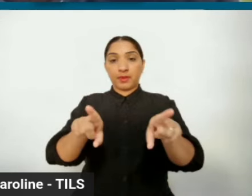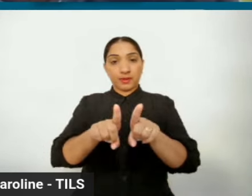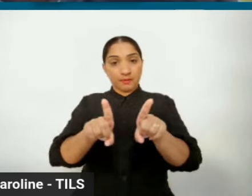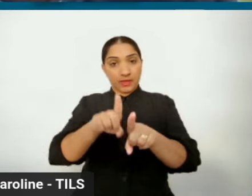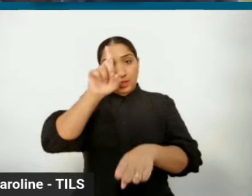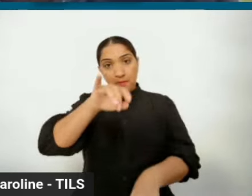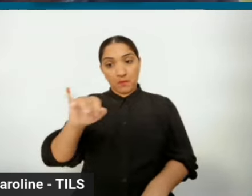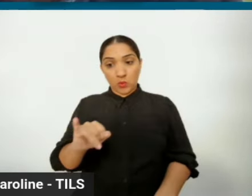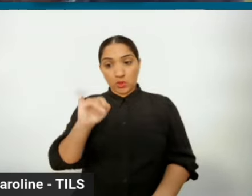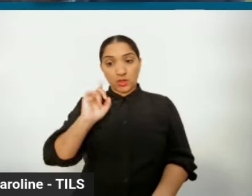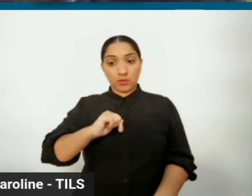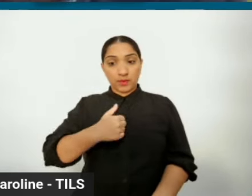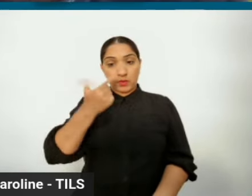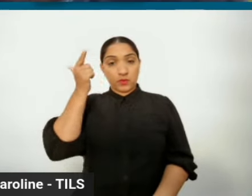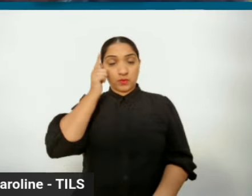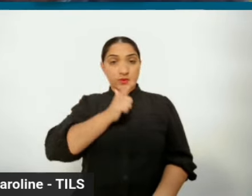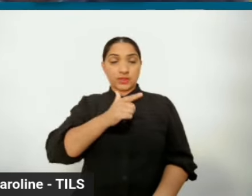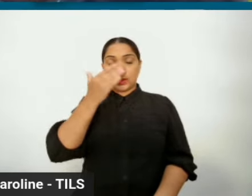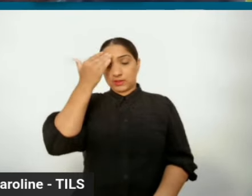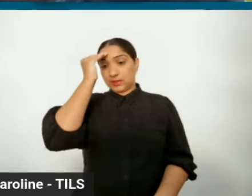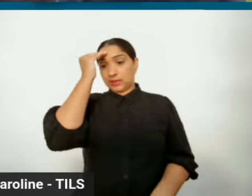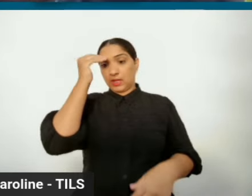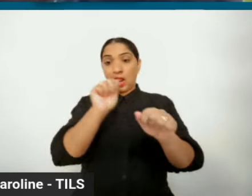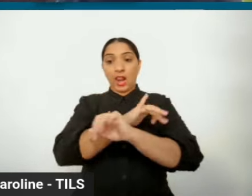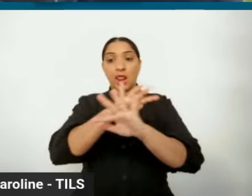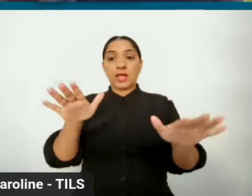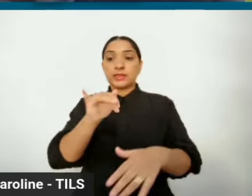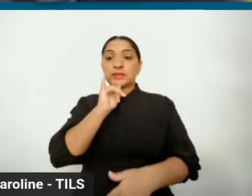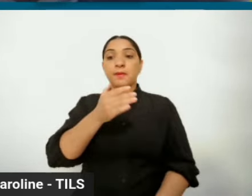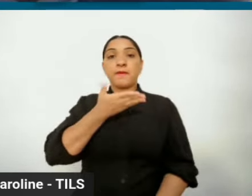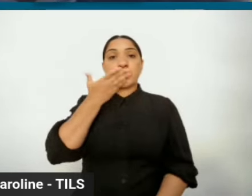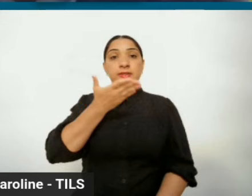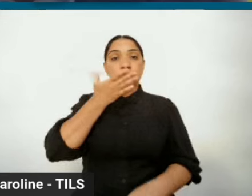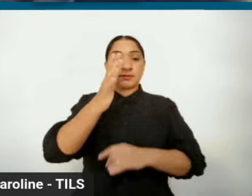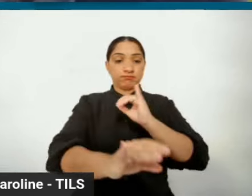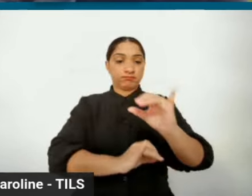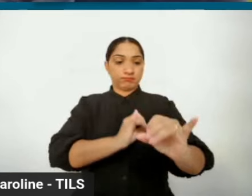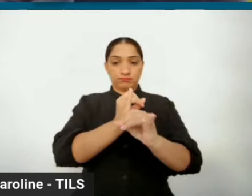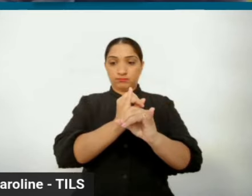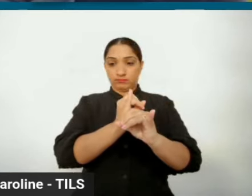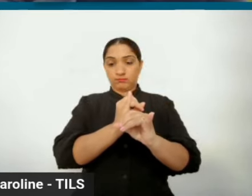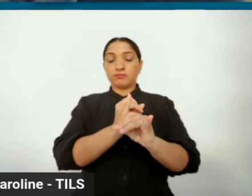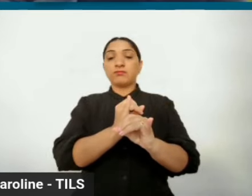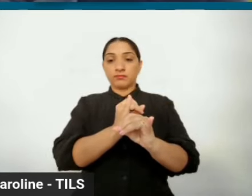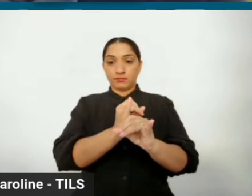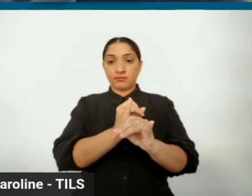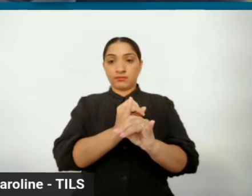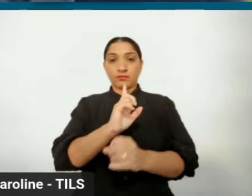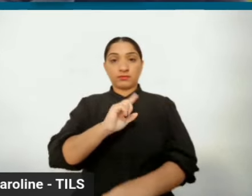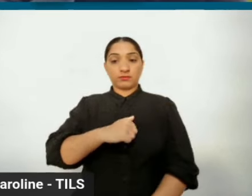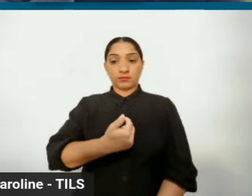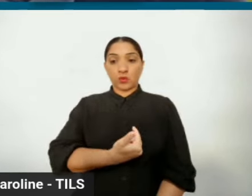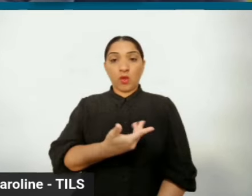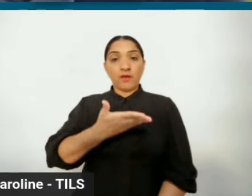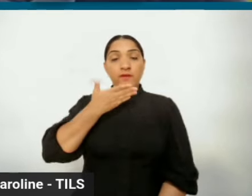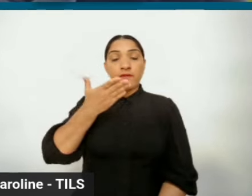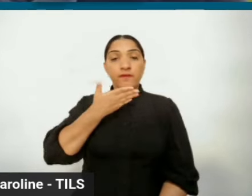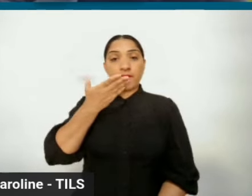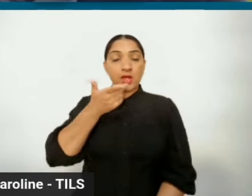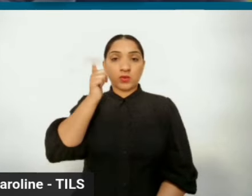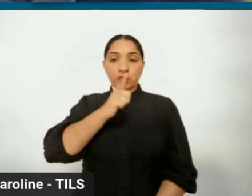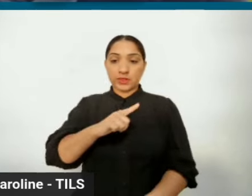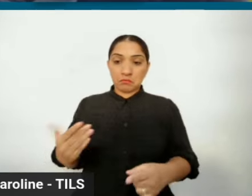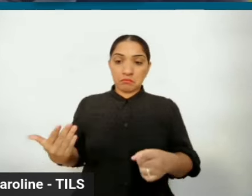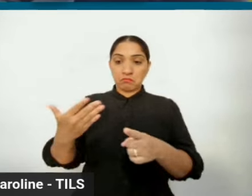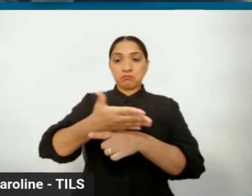isso, para que a gente possa, principalmente agora com a facilidade da internet, porque agora nós facilmente pela internet temos acesso